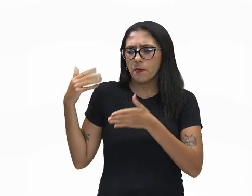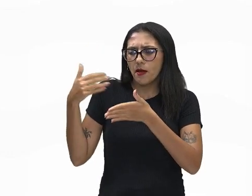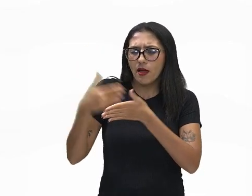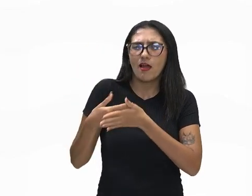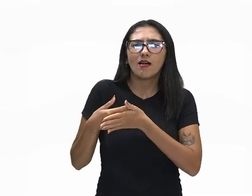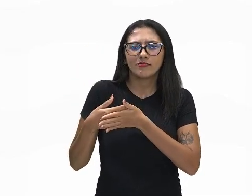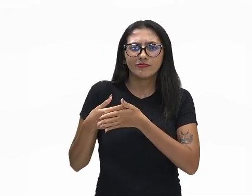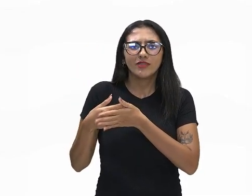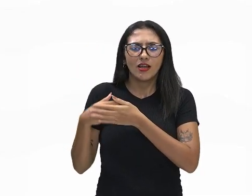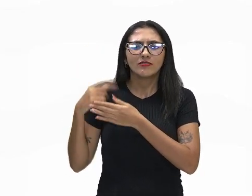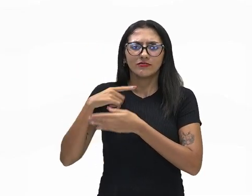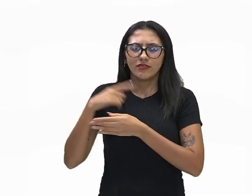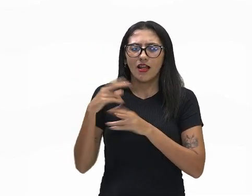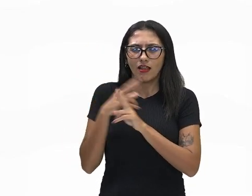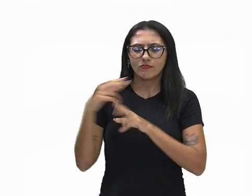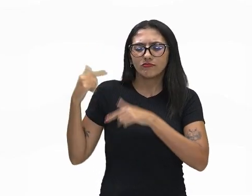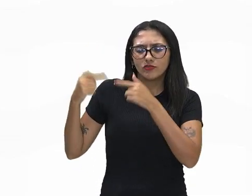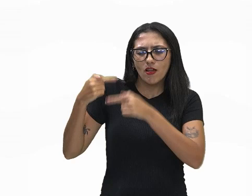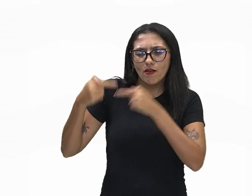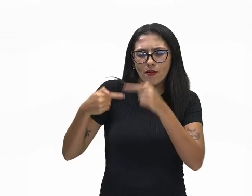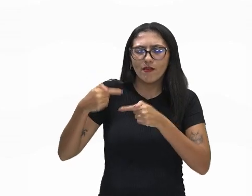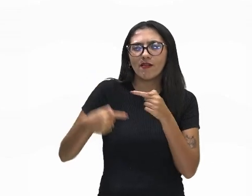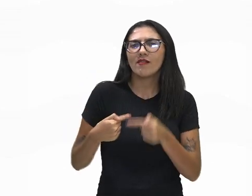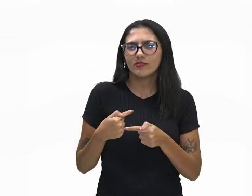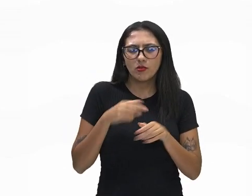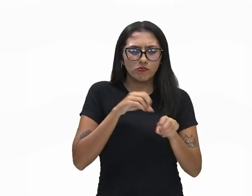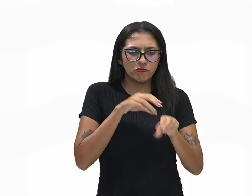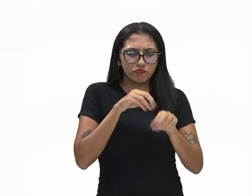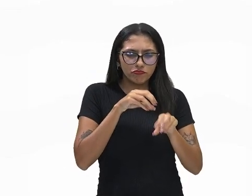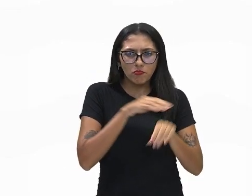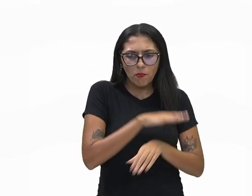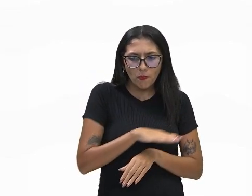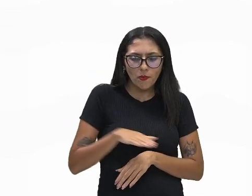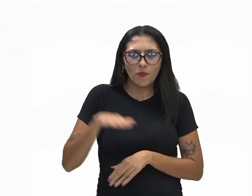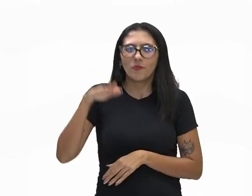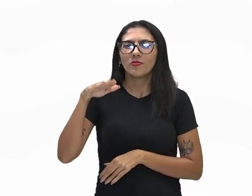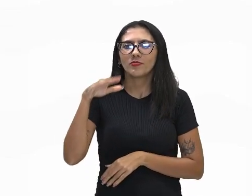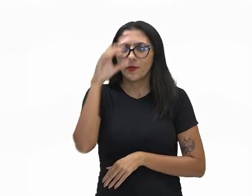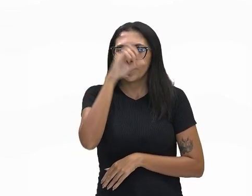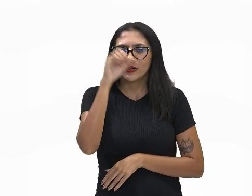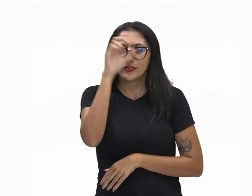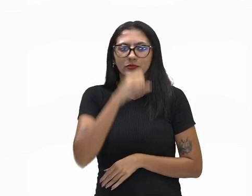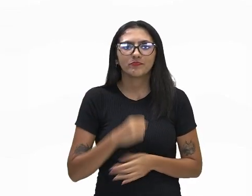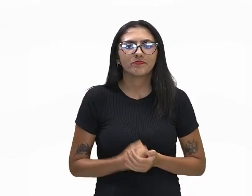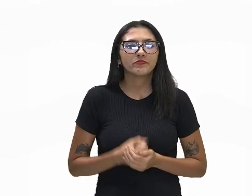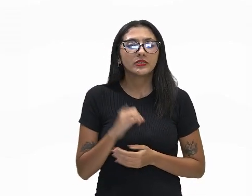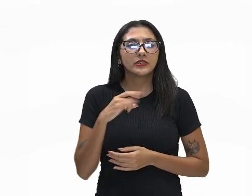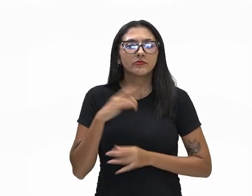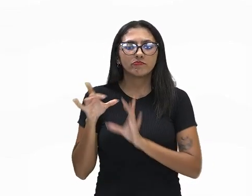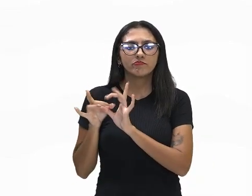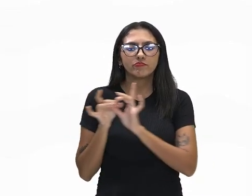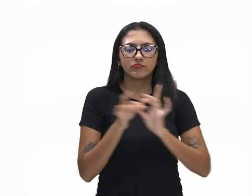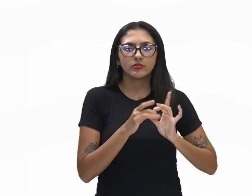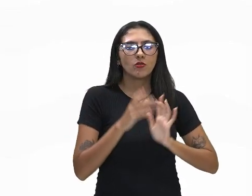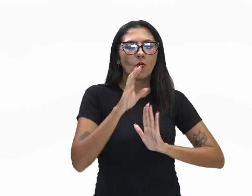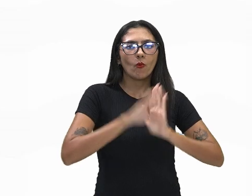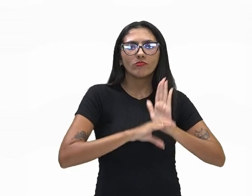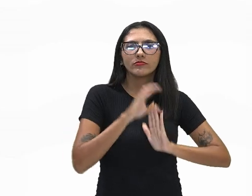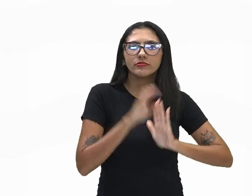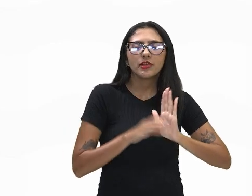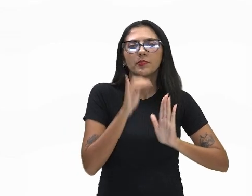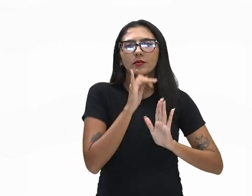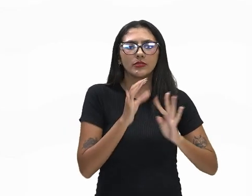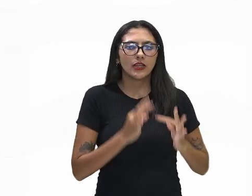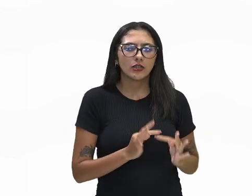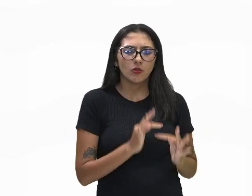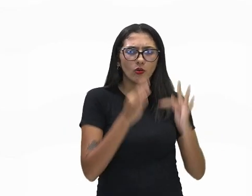passando de geração a geração. Se nós associarmos os conceitos tratados até aqui de tecnologia, de